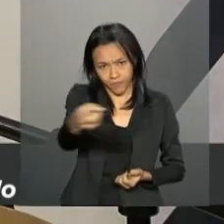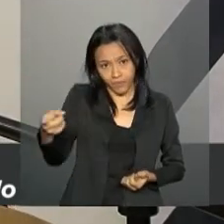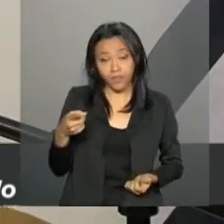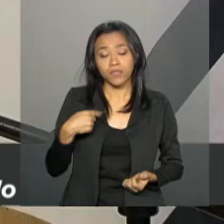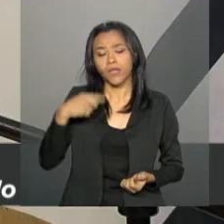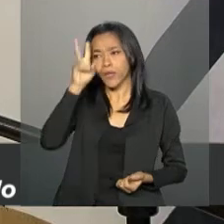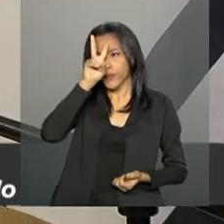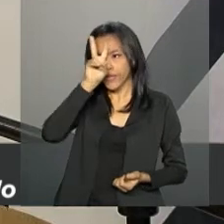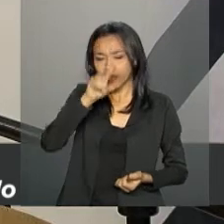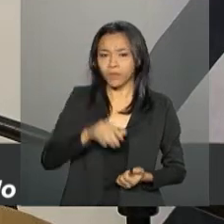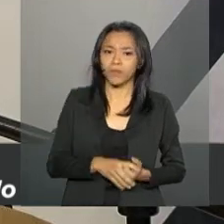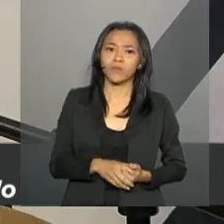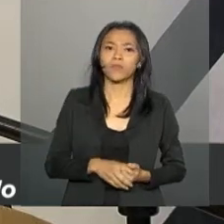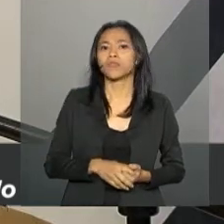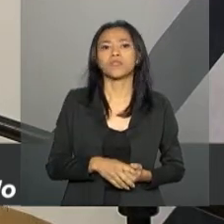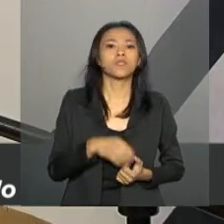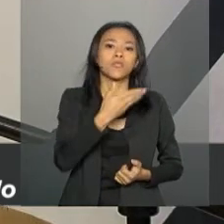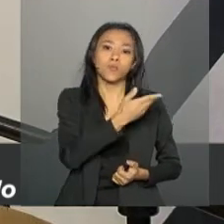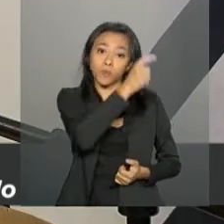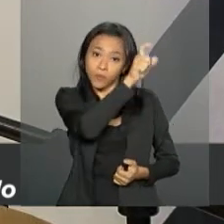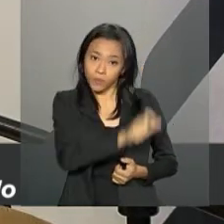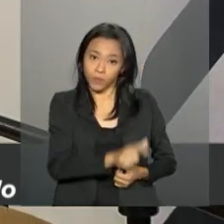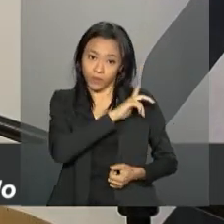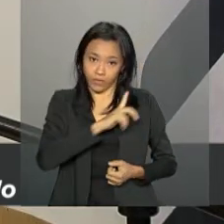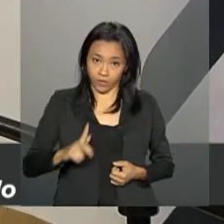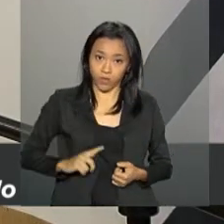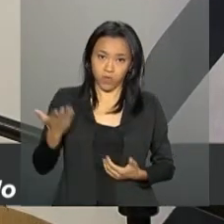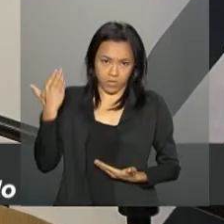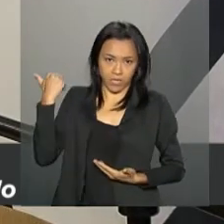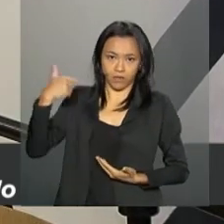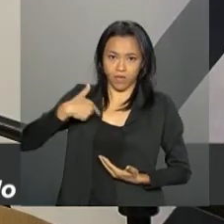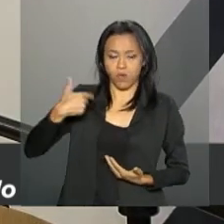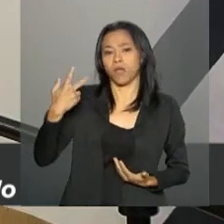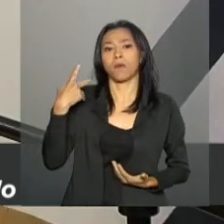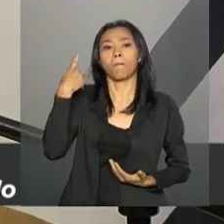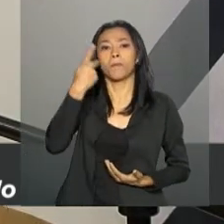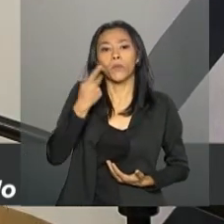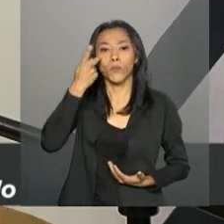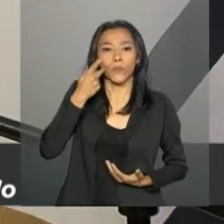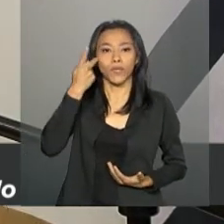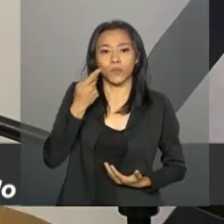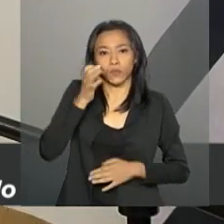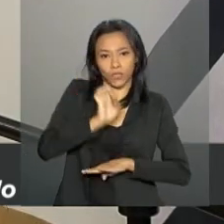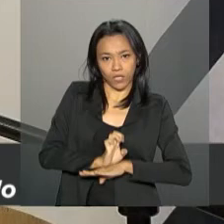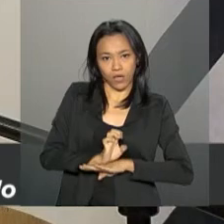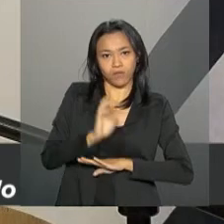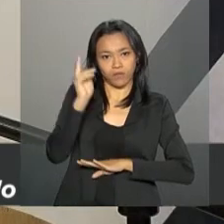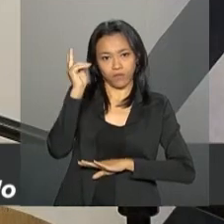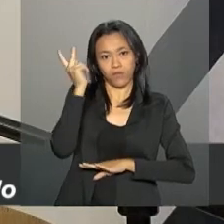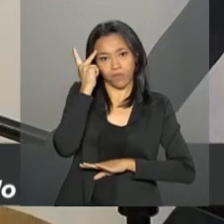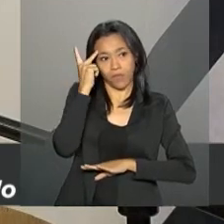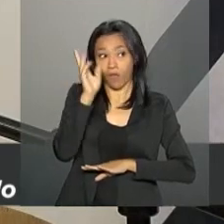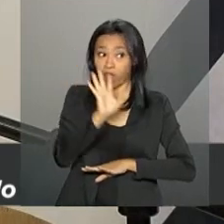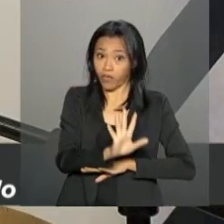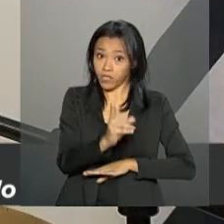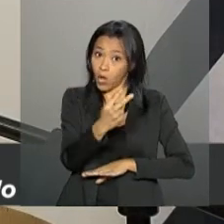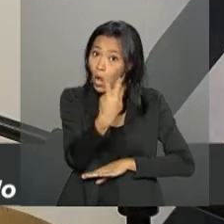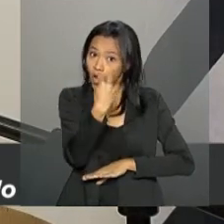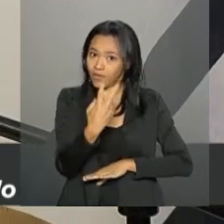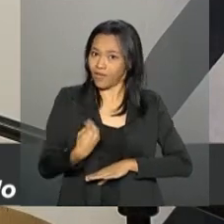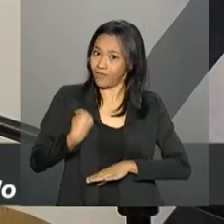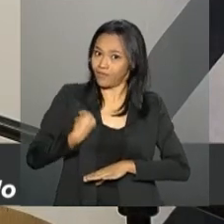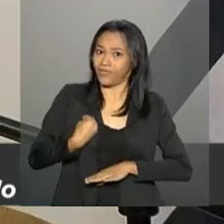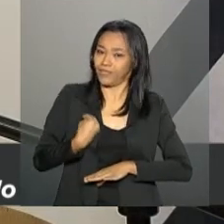quando o governador Montoro, eu era procurador-geral do Estado, me telefonou, veja como é a vida pública, né? Vou contar